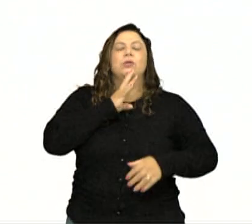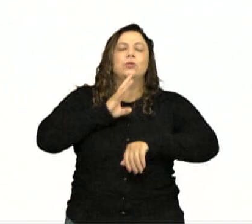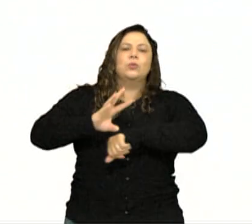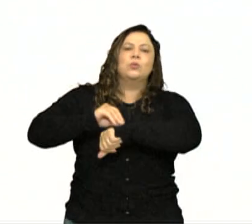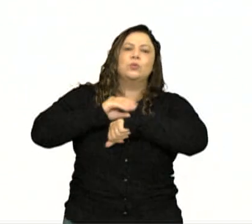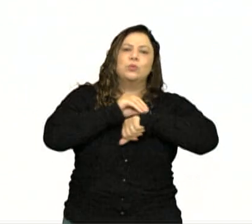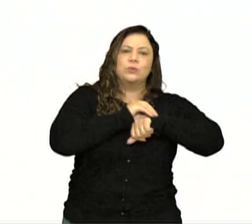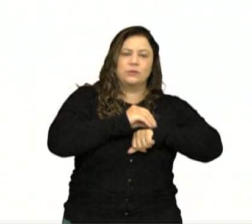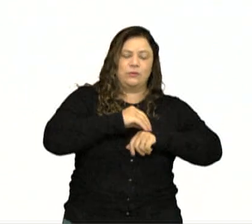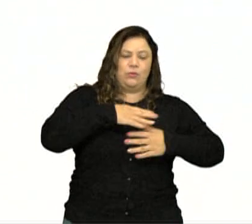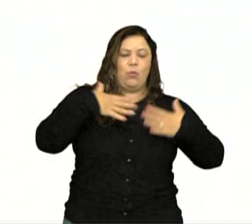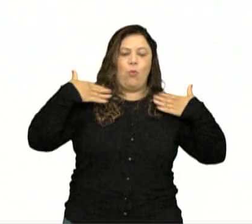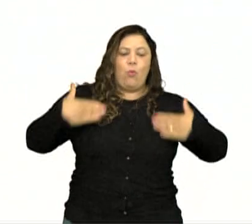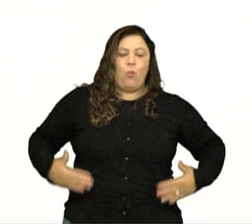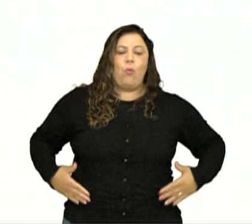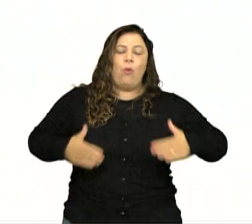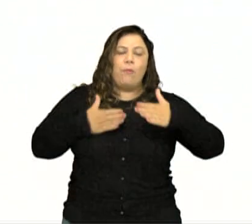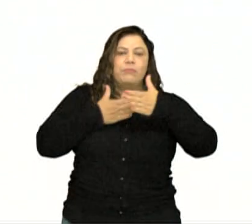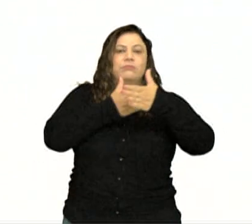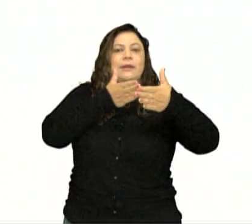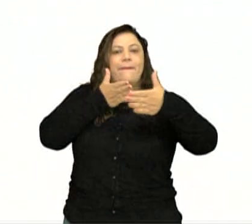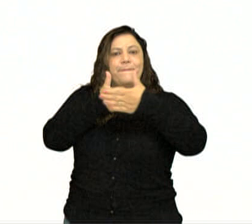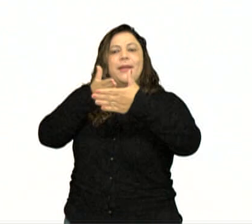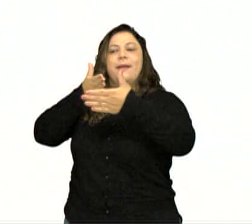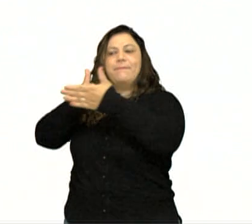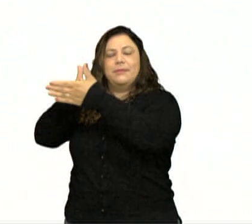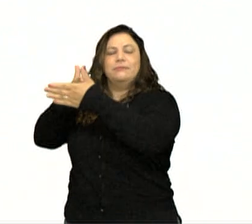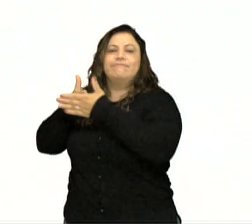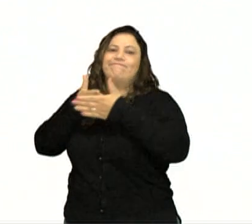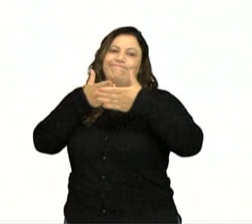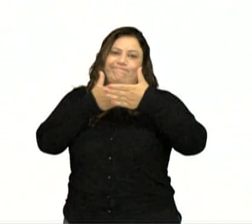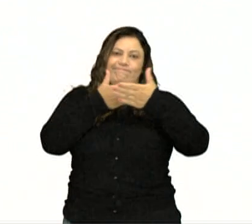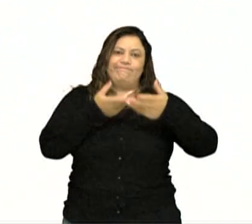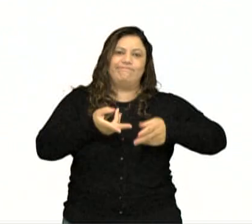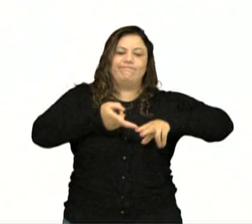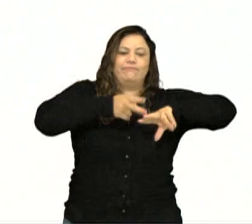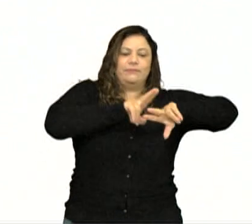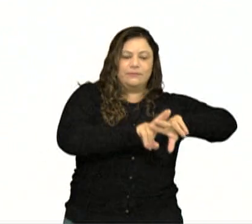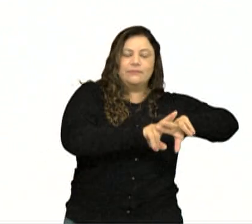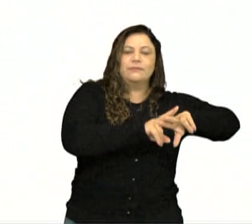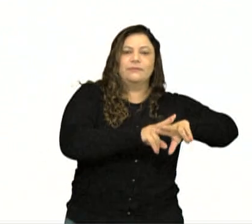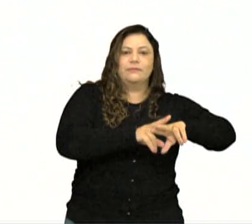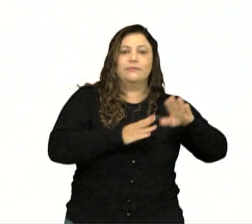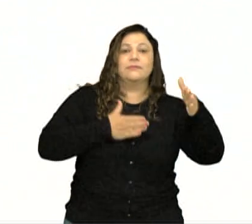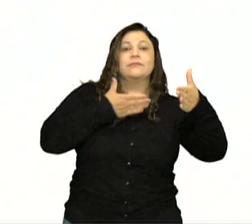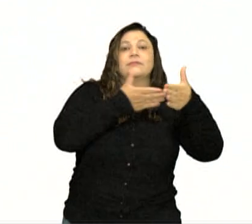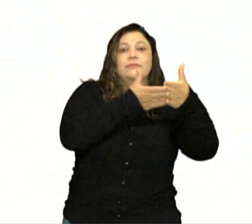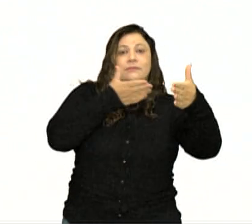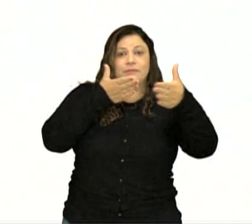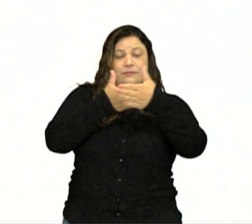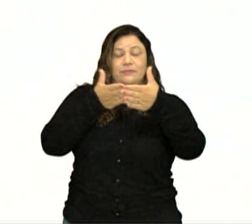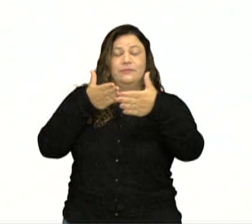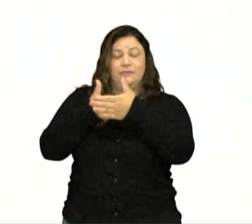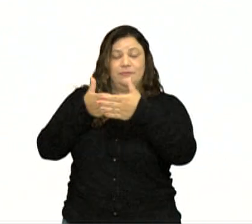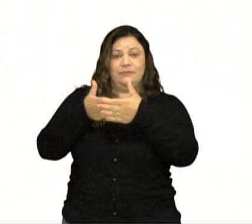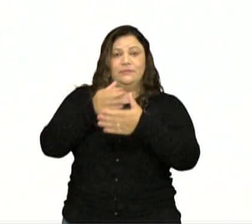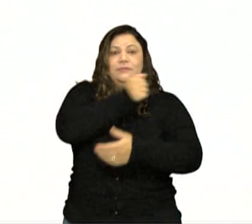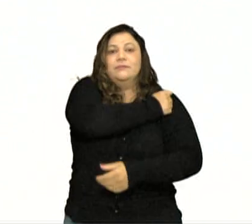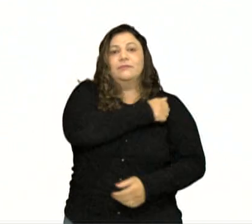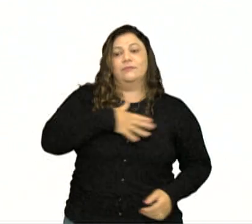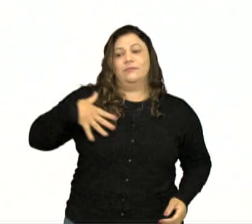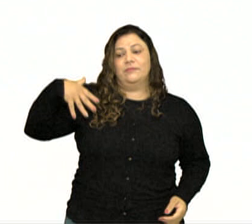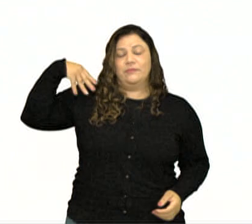ele nos impede nessa empreitada, tá? Então ele serviria como um obstáculo. O Aristóteles tem